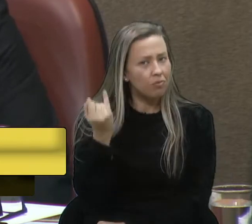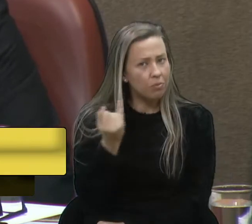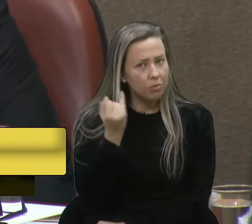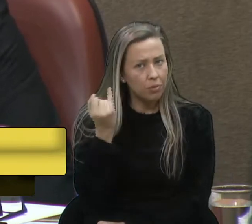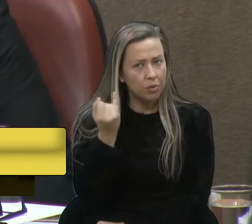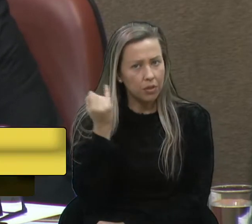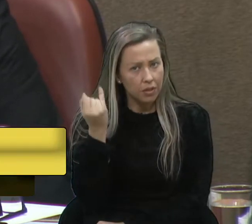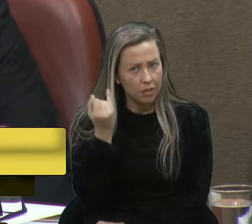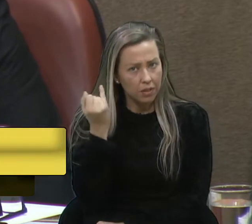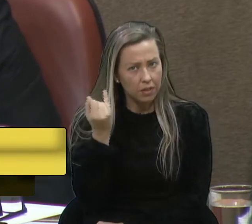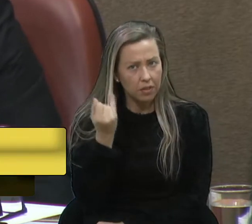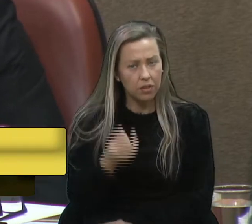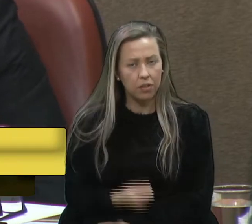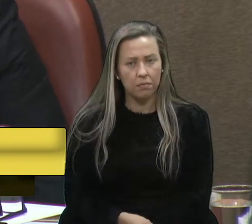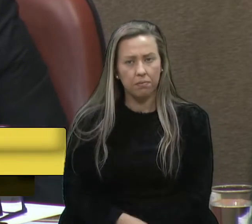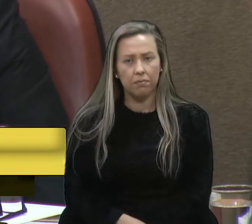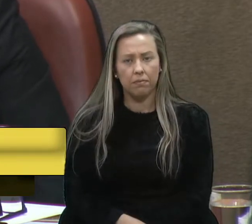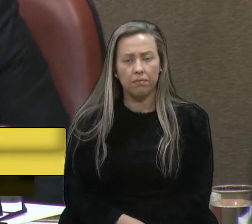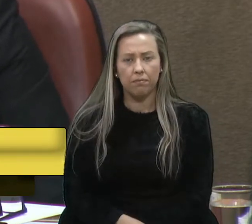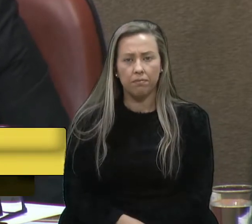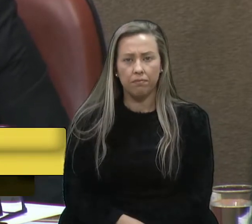muito, muito importante.